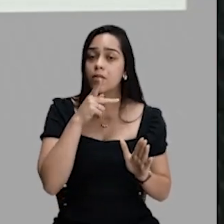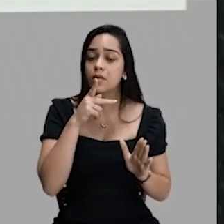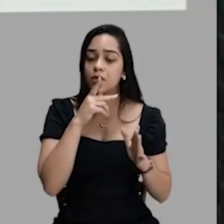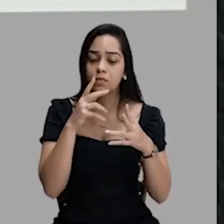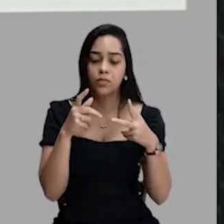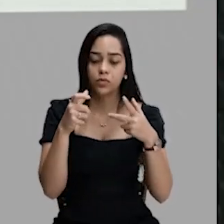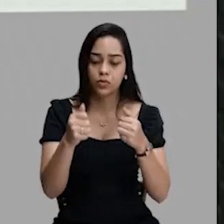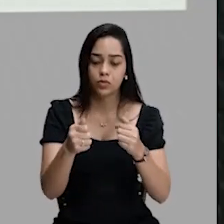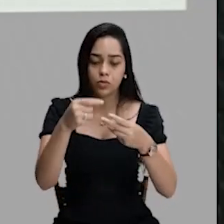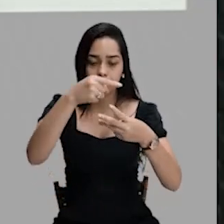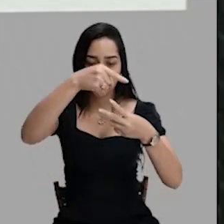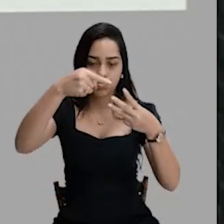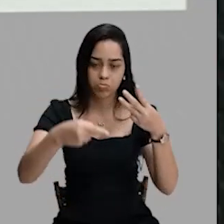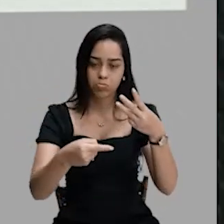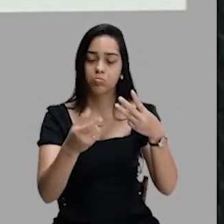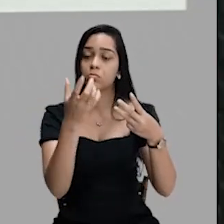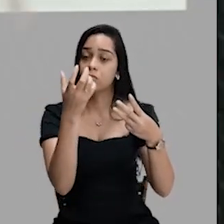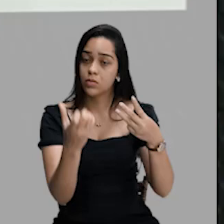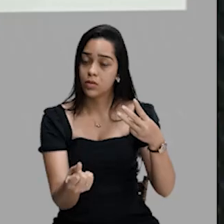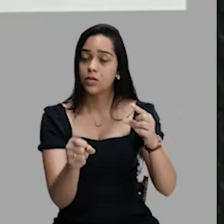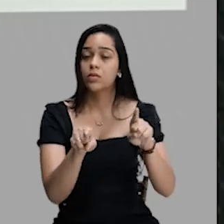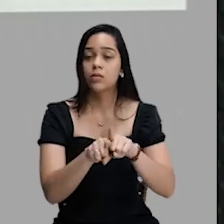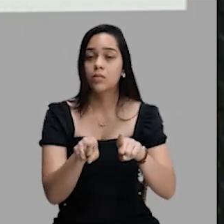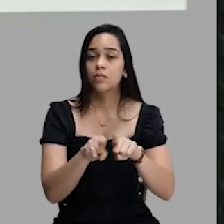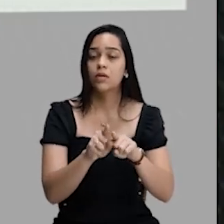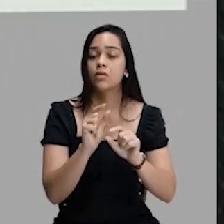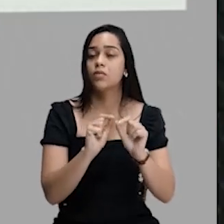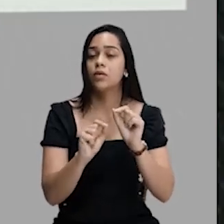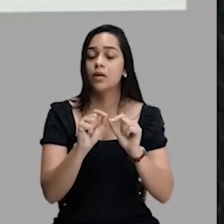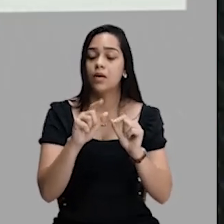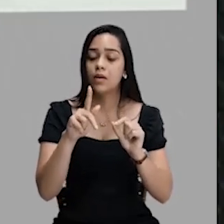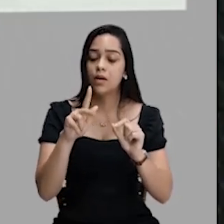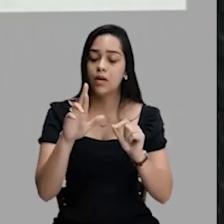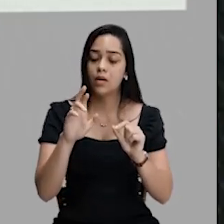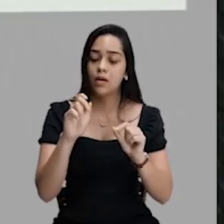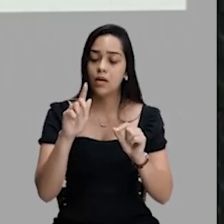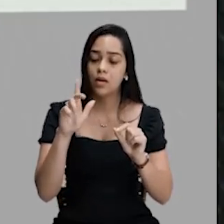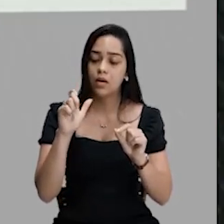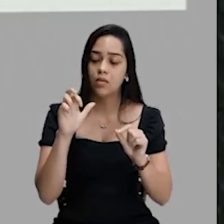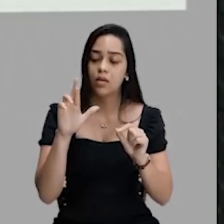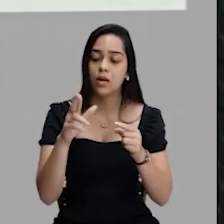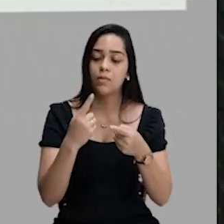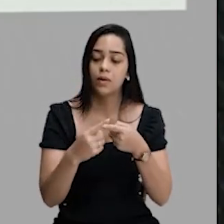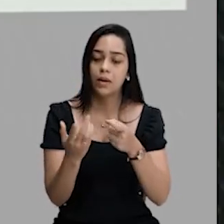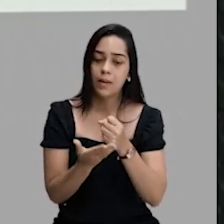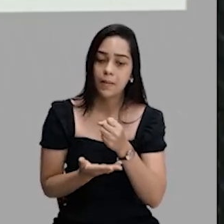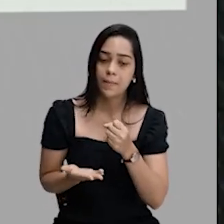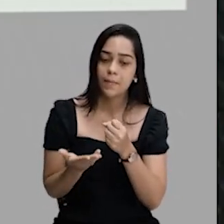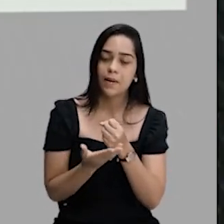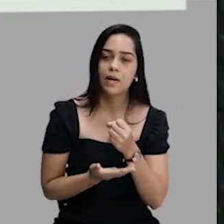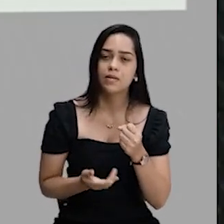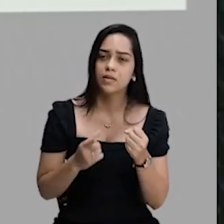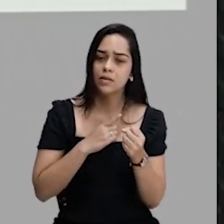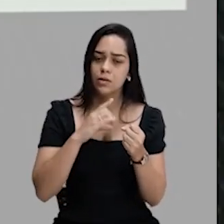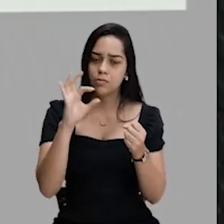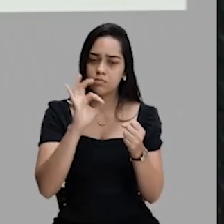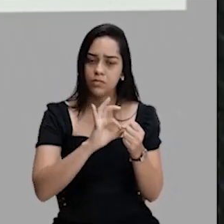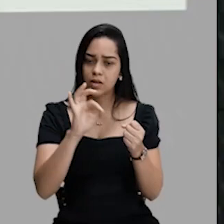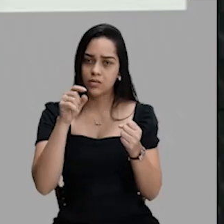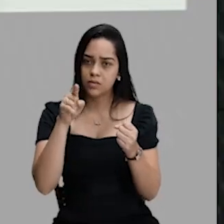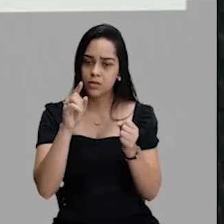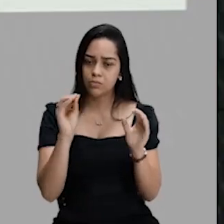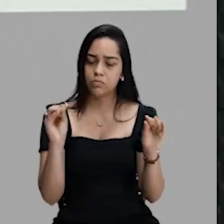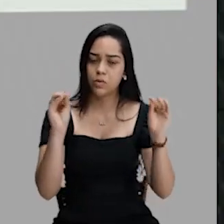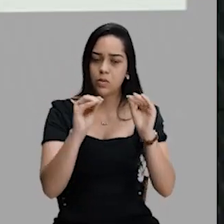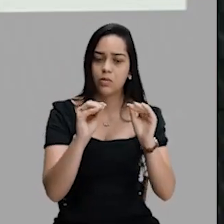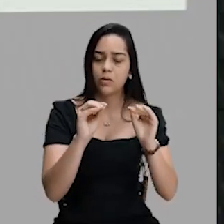essas características aqui, e ele também é um poliedro regular, porque a base de um cubo, né, que é aquele dado que você joga em